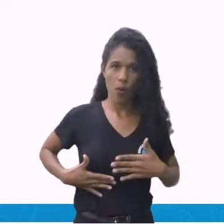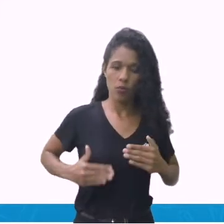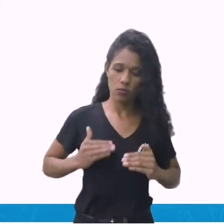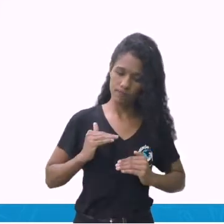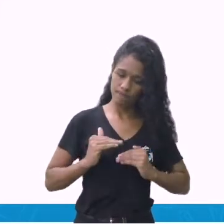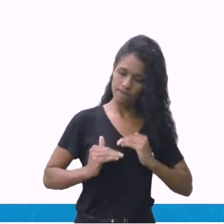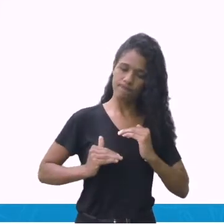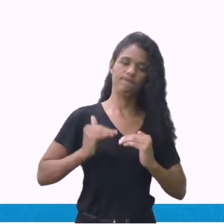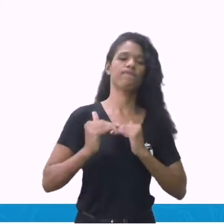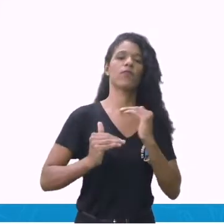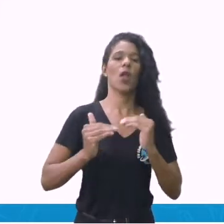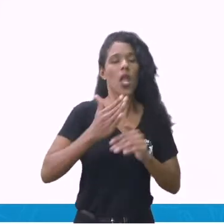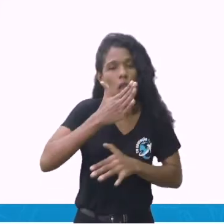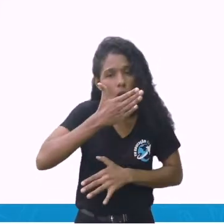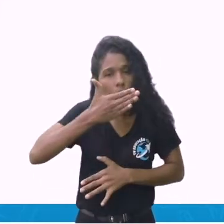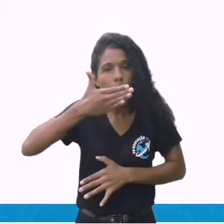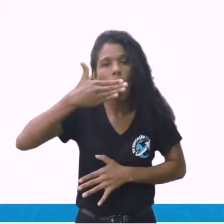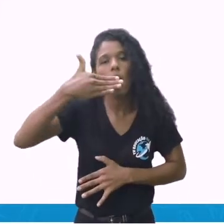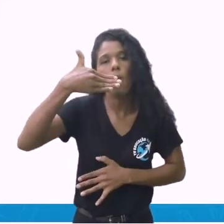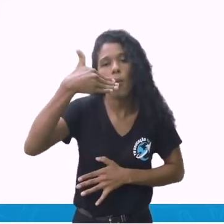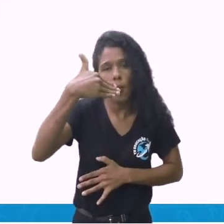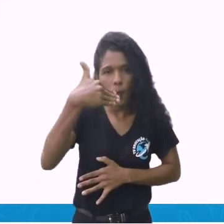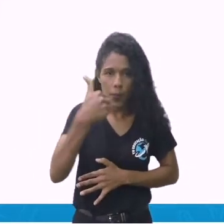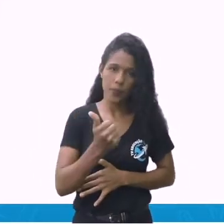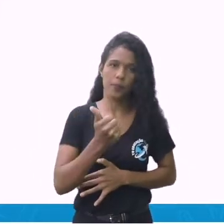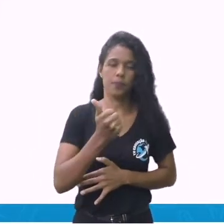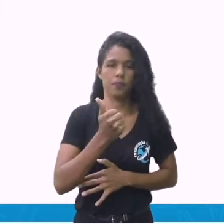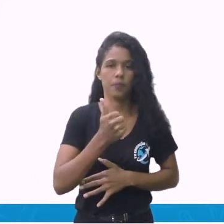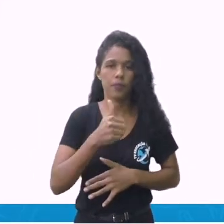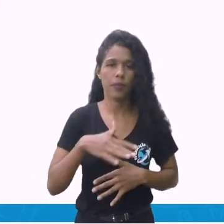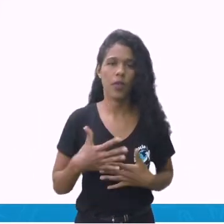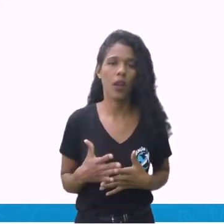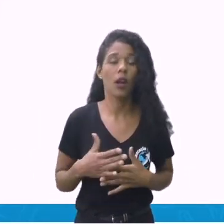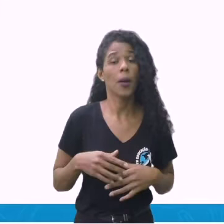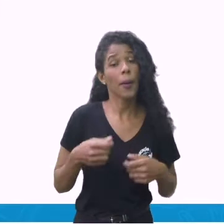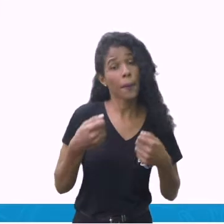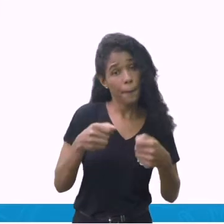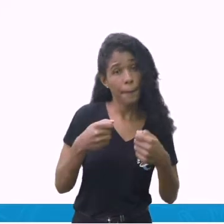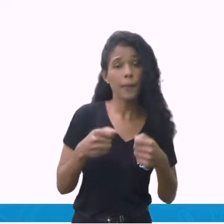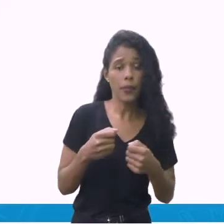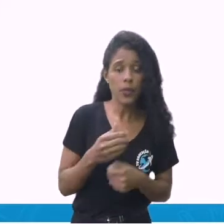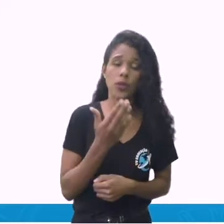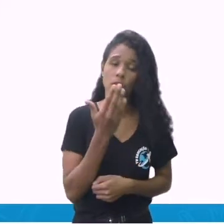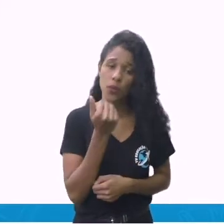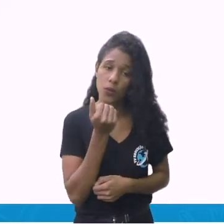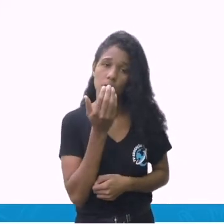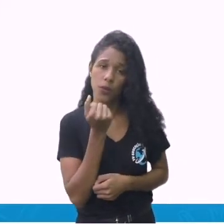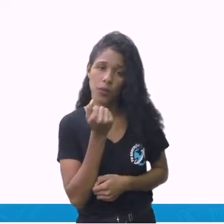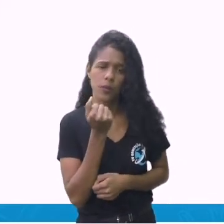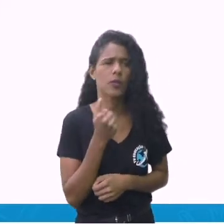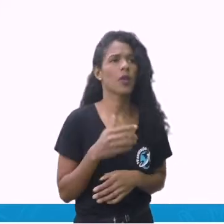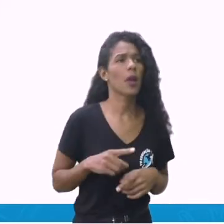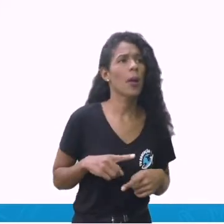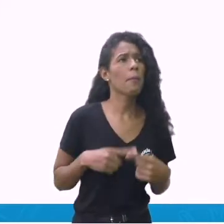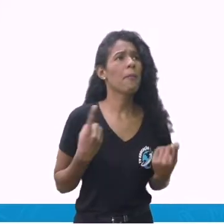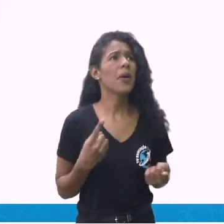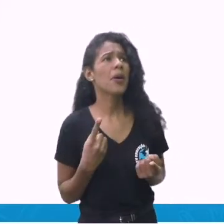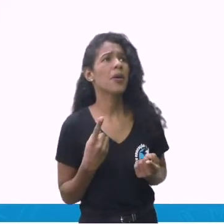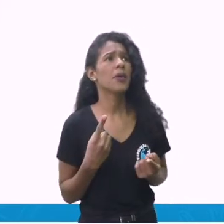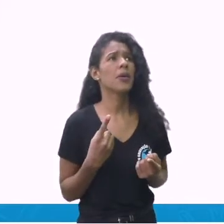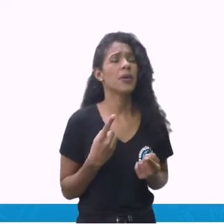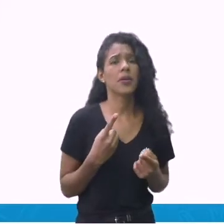você precisa de ingerir a proteína. E o que é? Aonde eu encontro? Em quais alimentos eu encontro